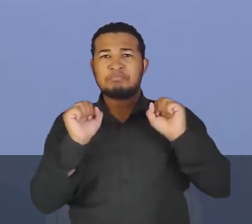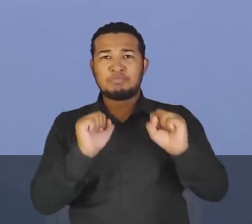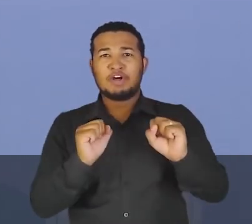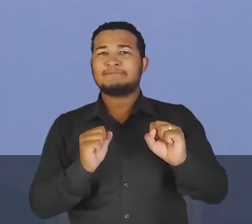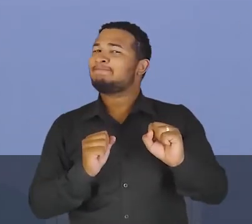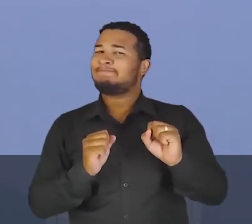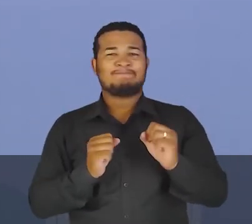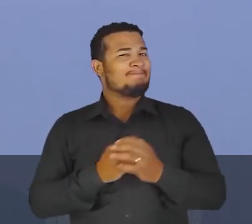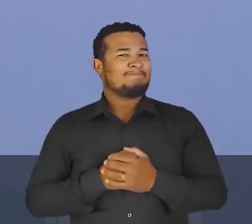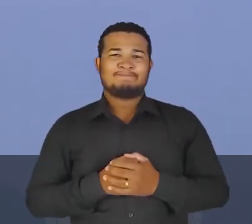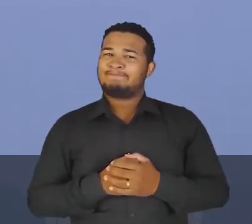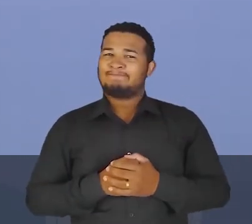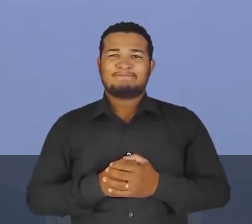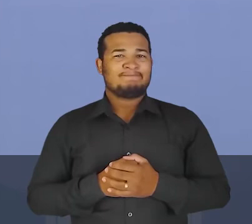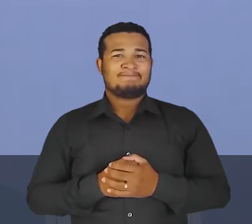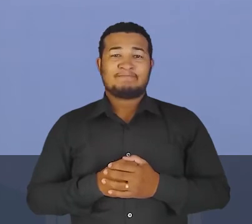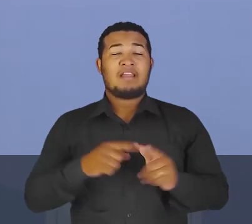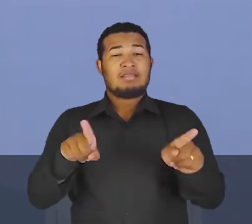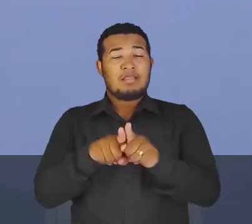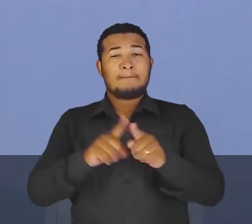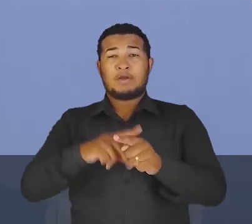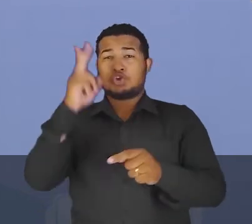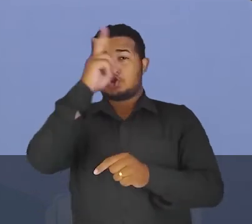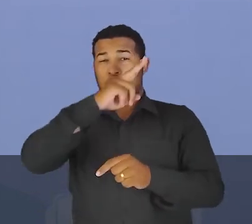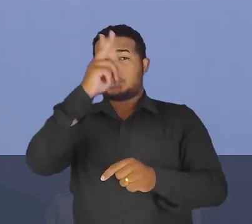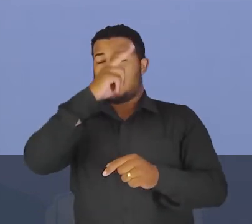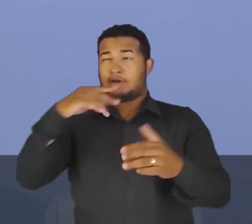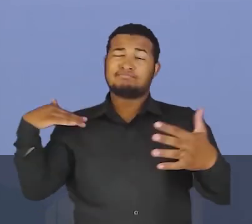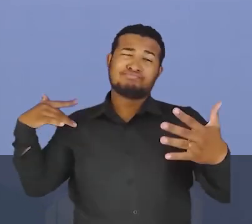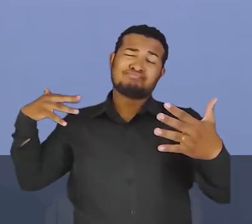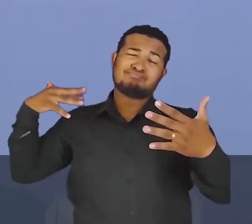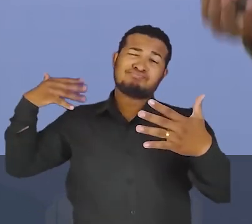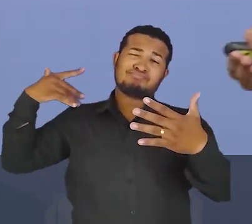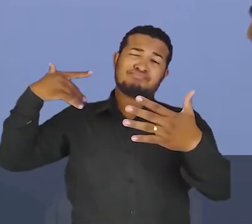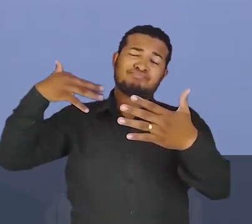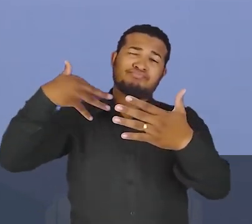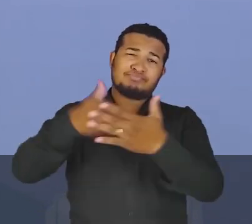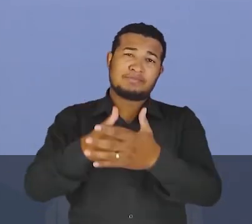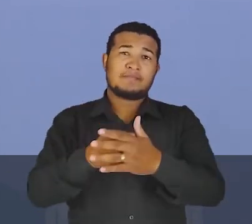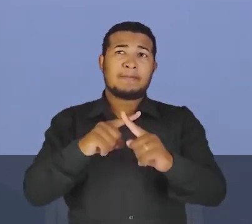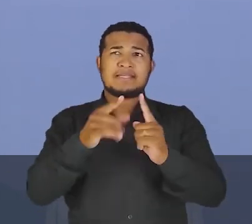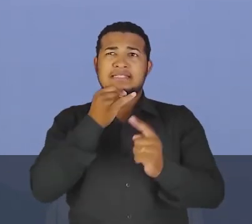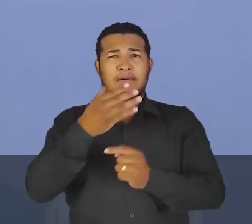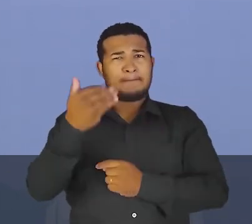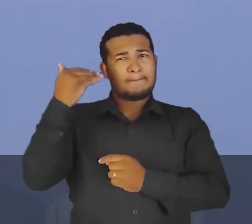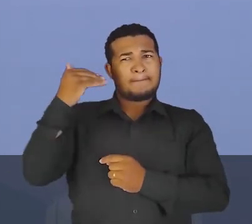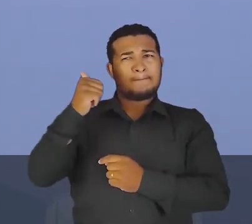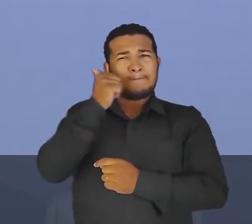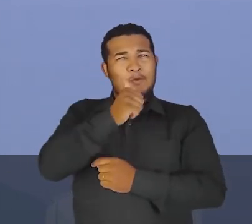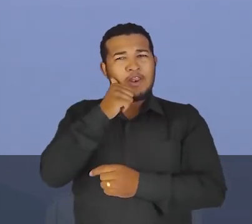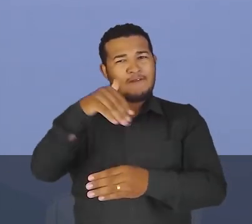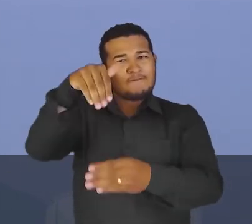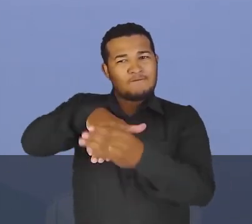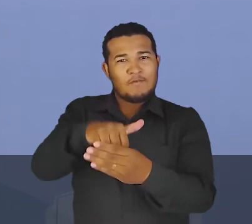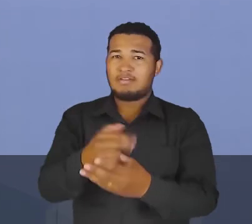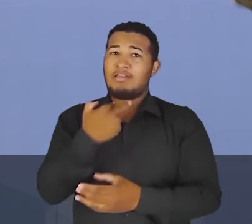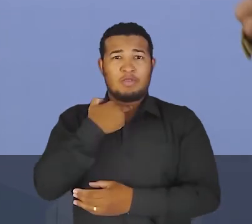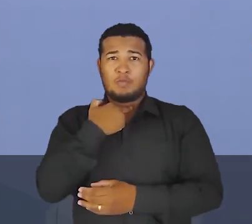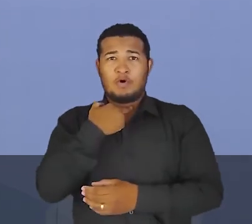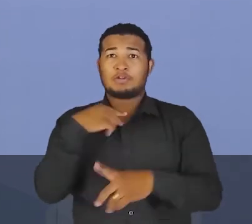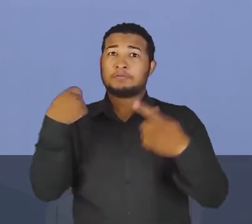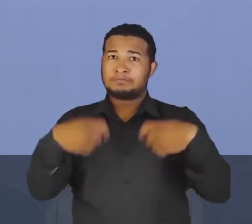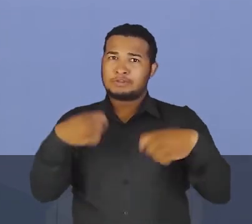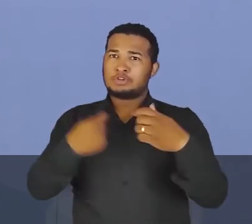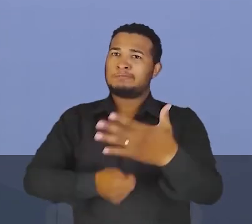da política. E ao longo da história tiveram muitas conquistas. Não faz muito tempo que mulheres não poderiam votar, teve uma luta para que mulheres